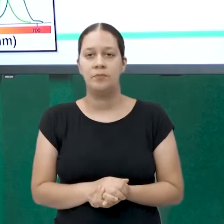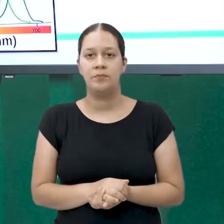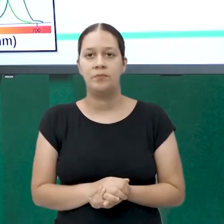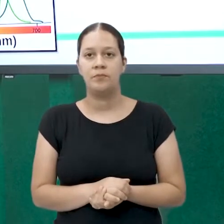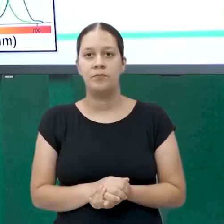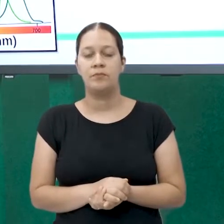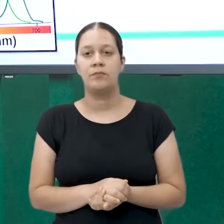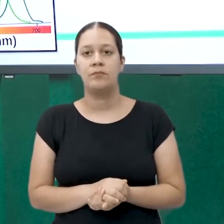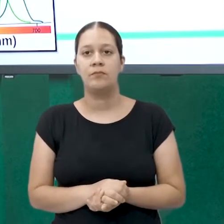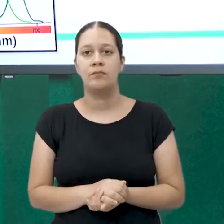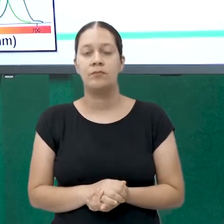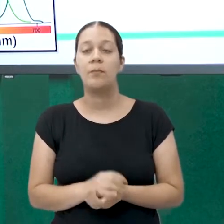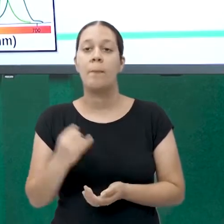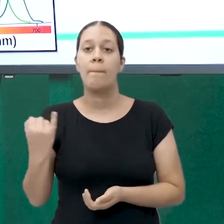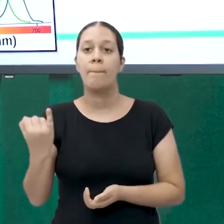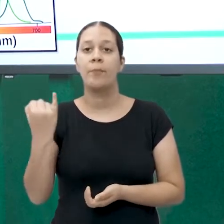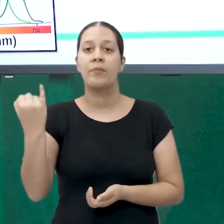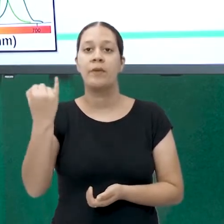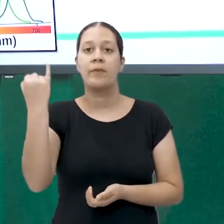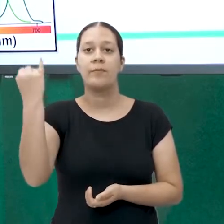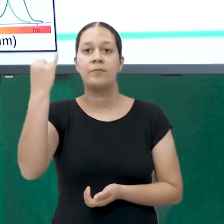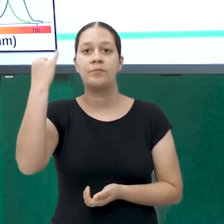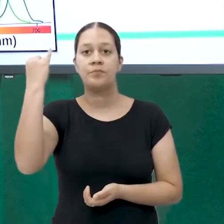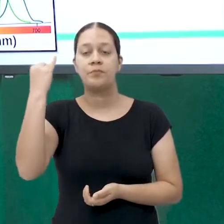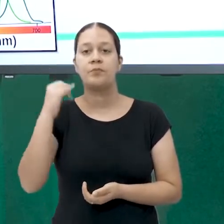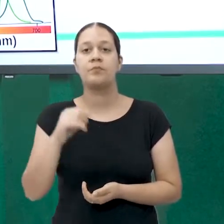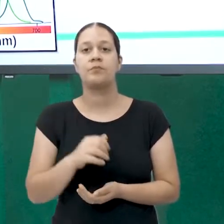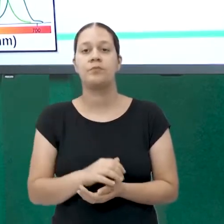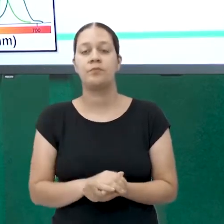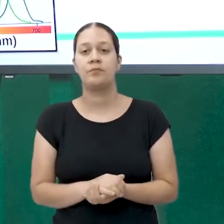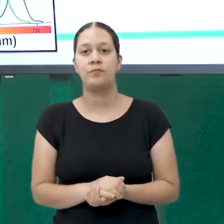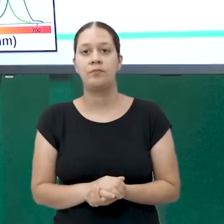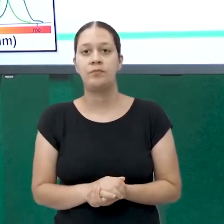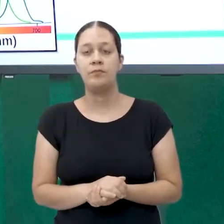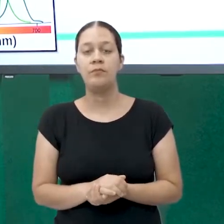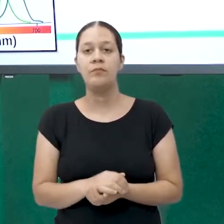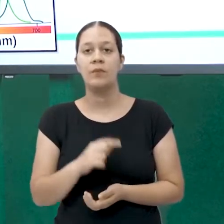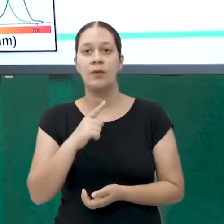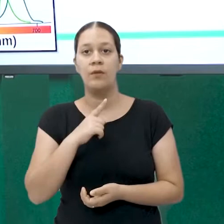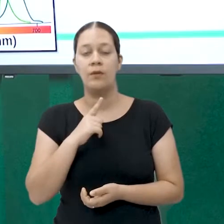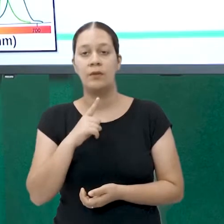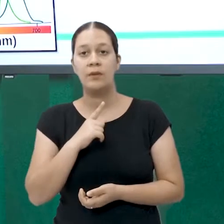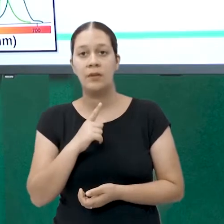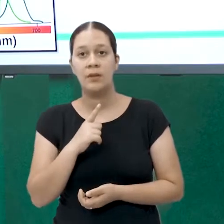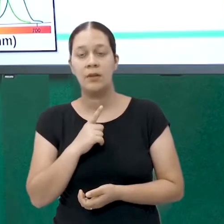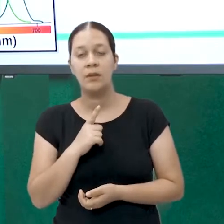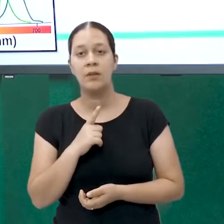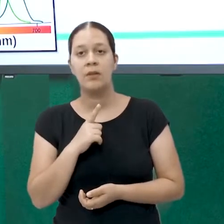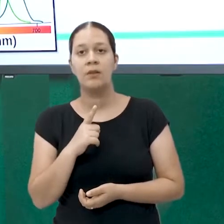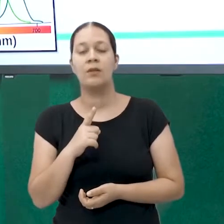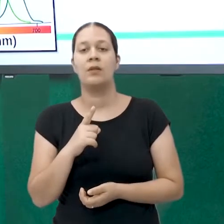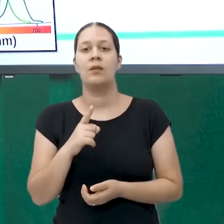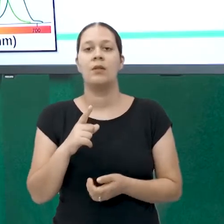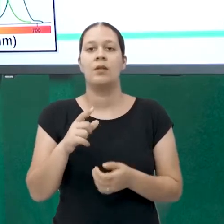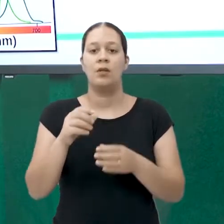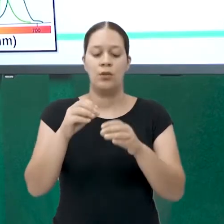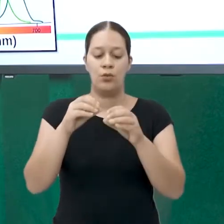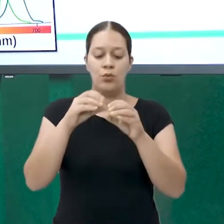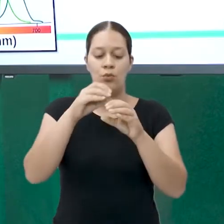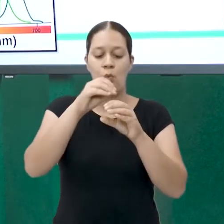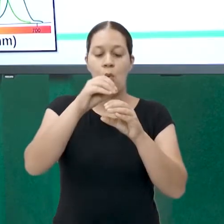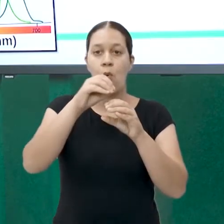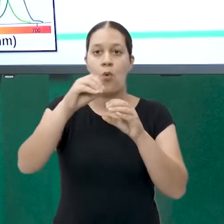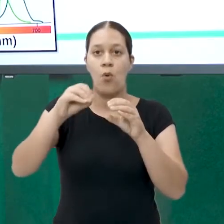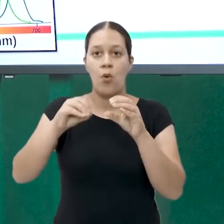comprimentozinho aqui e por aí vai, tá? O importante é que os comprimentos de onda estão chegando no cloroplasto,